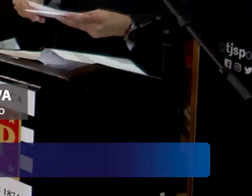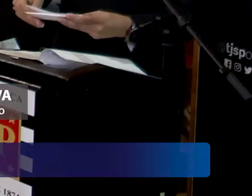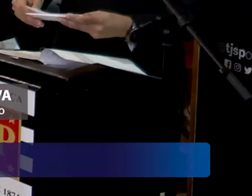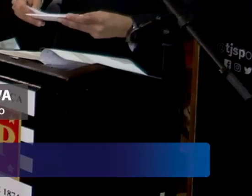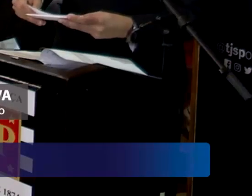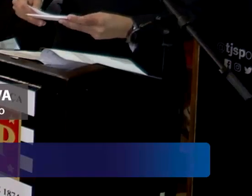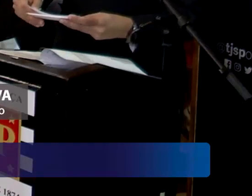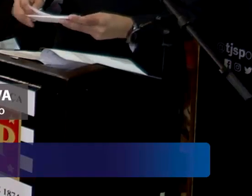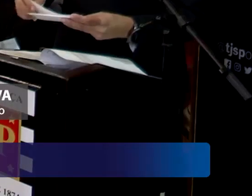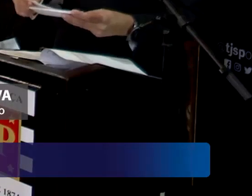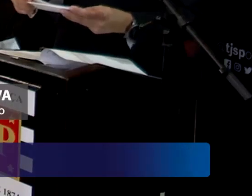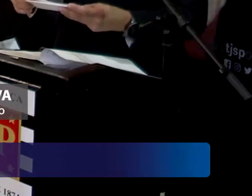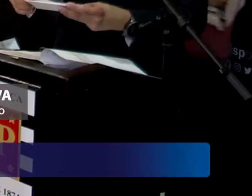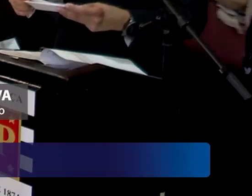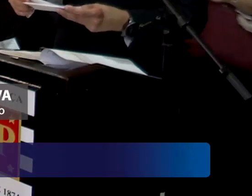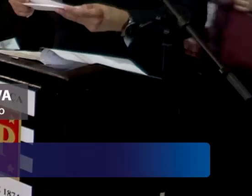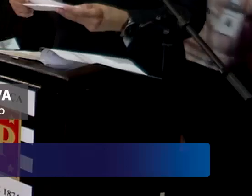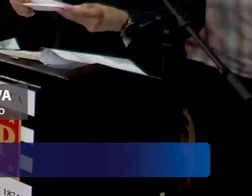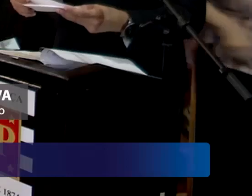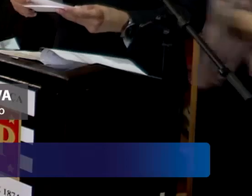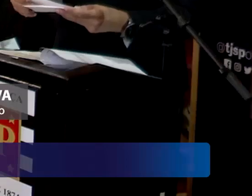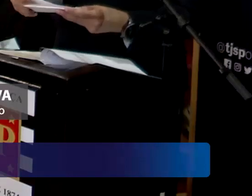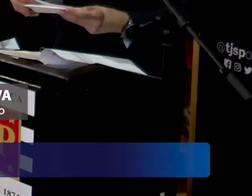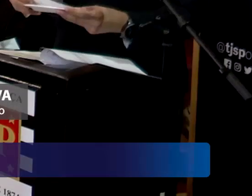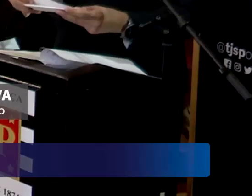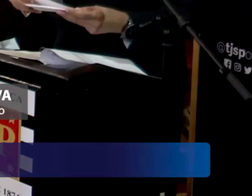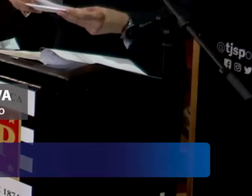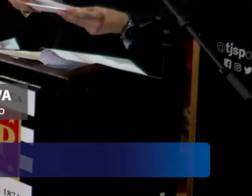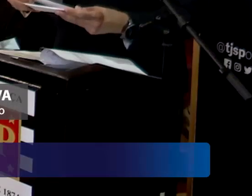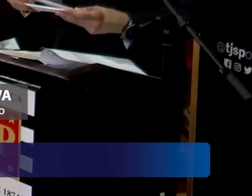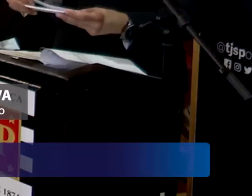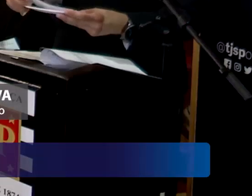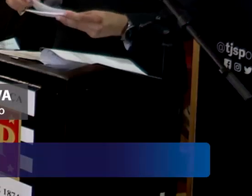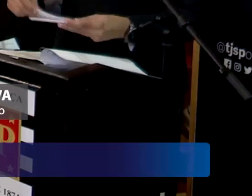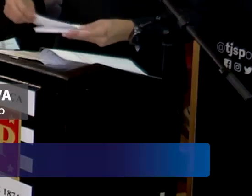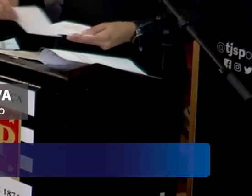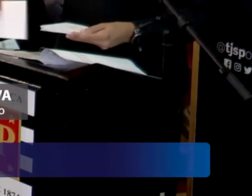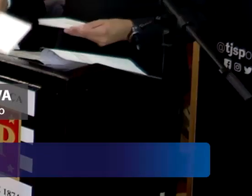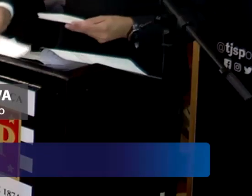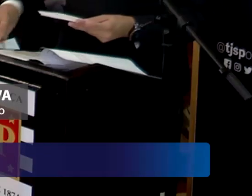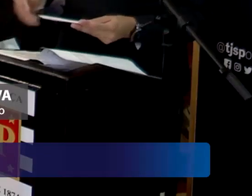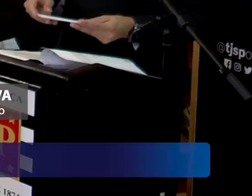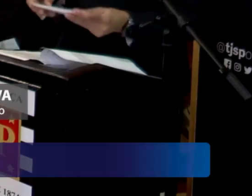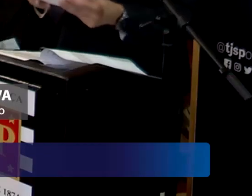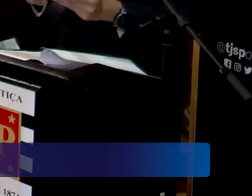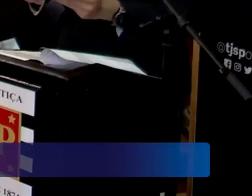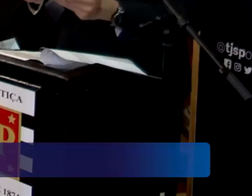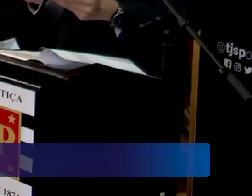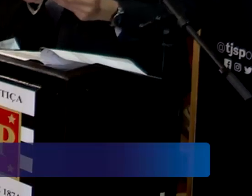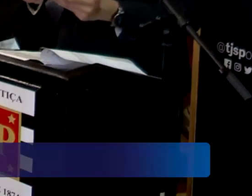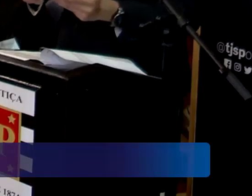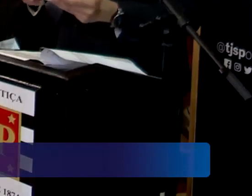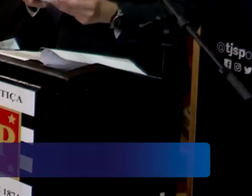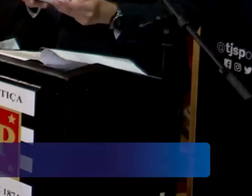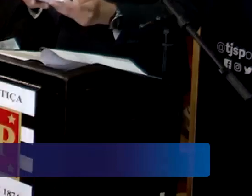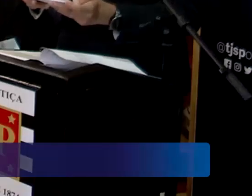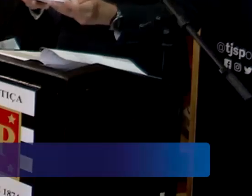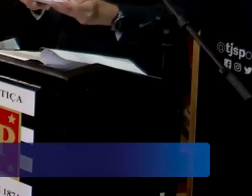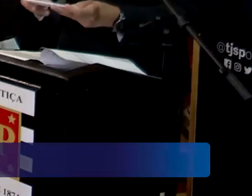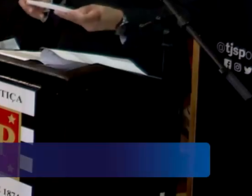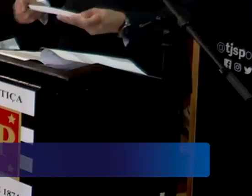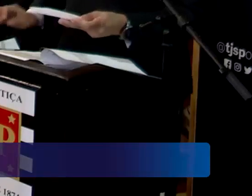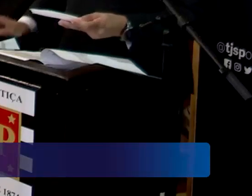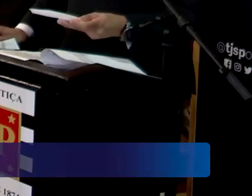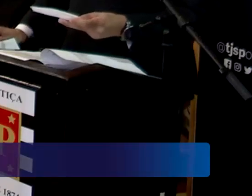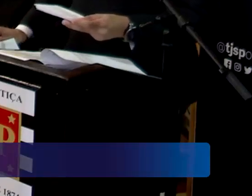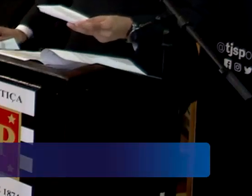Marco Antônio Marques da Silva Conselheiro da Câmara de educação superior do Ministério da Educação juíza Vanessa